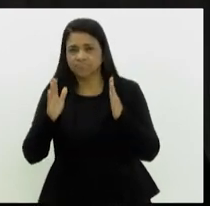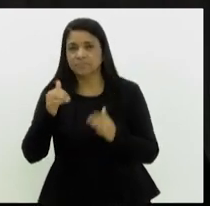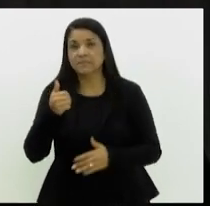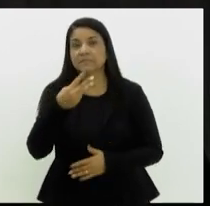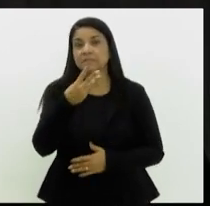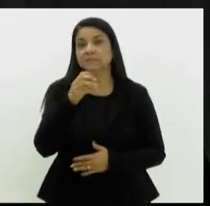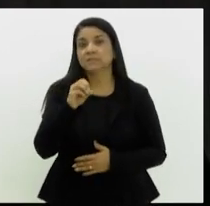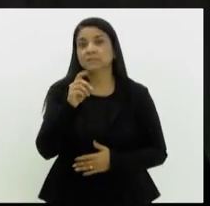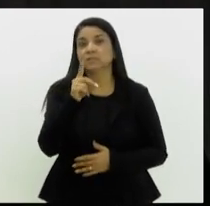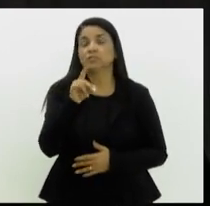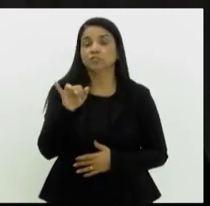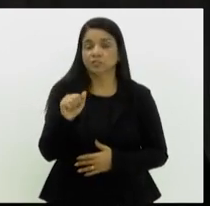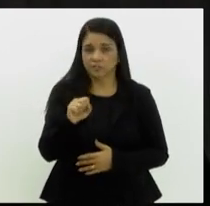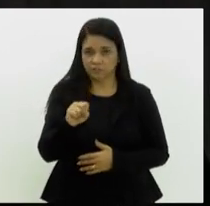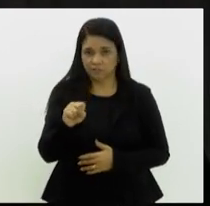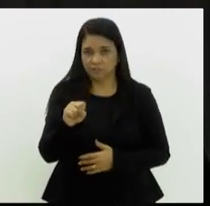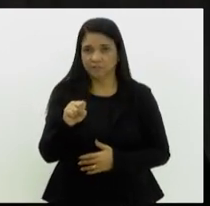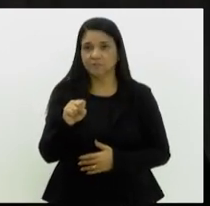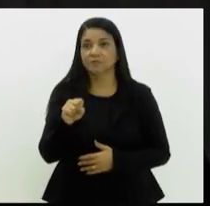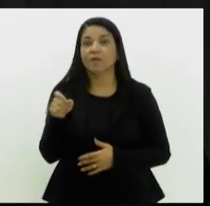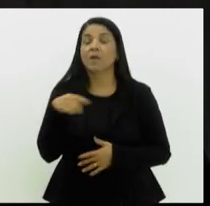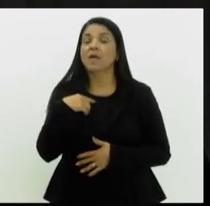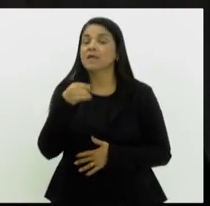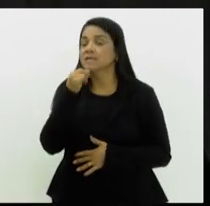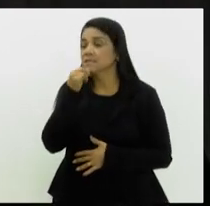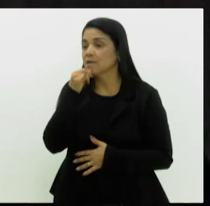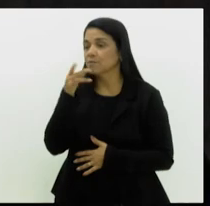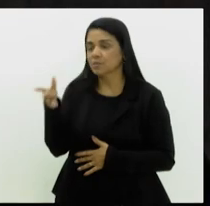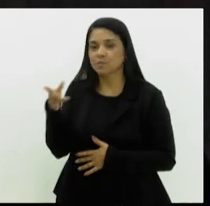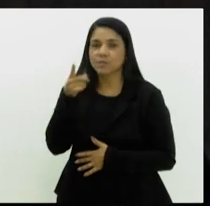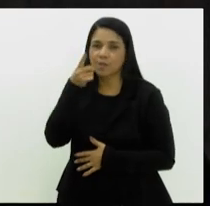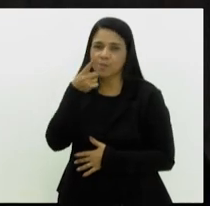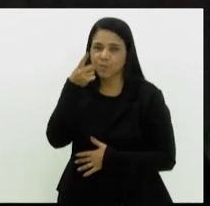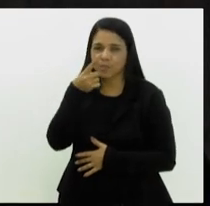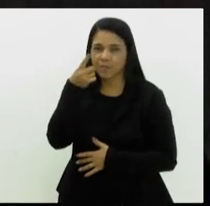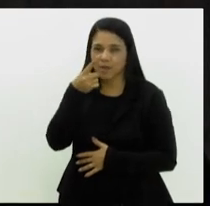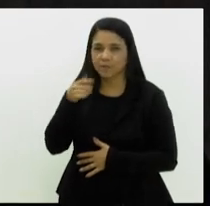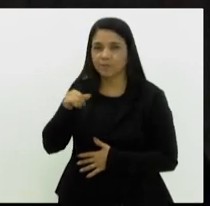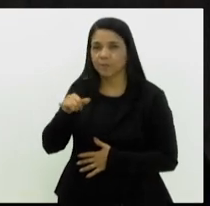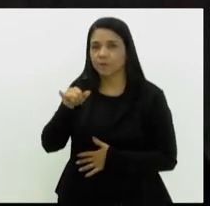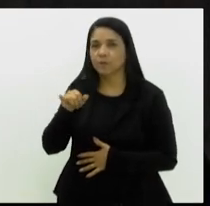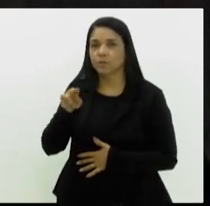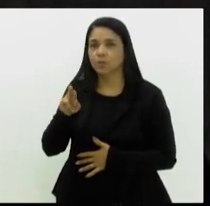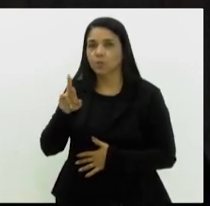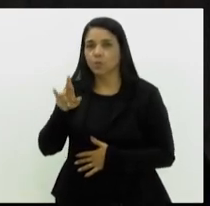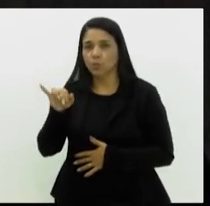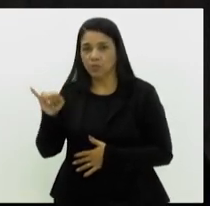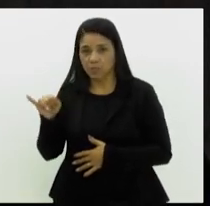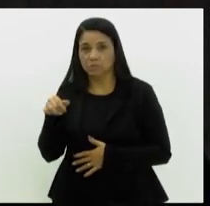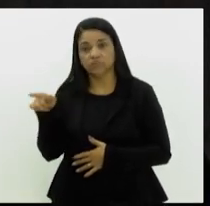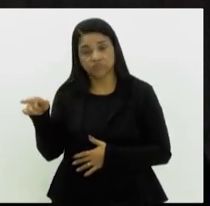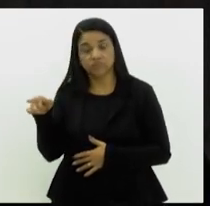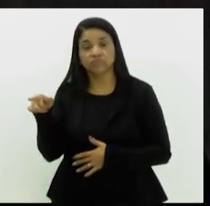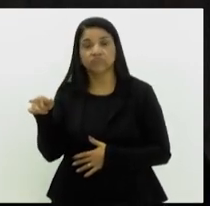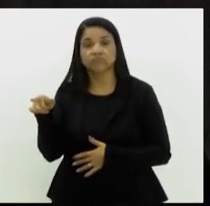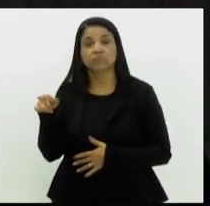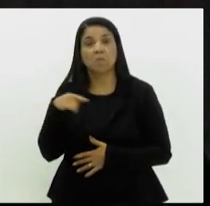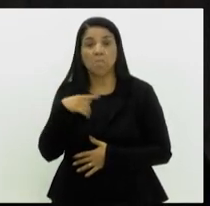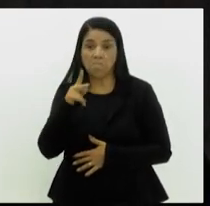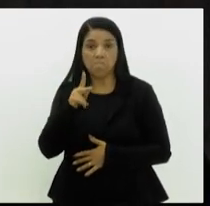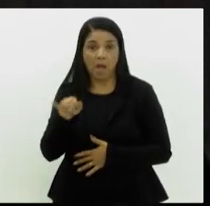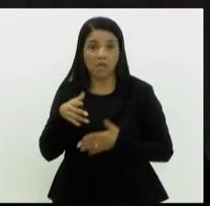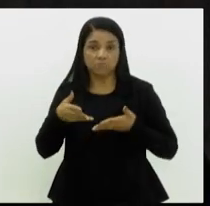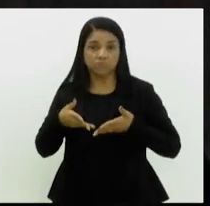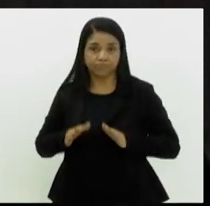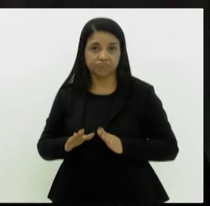30 dias. Por exemplo, nosso querido deputado Yuri Moura foi recentemente pai e